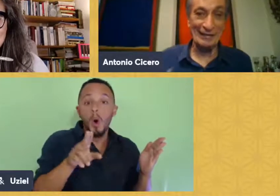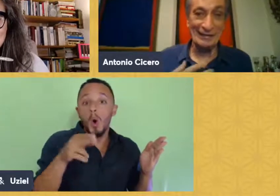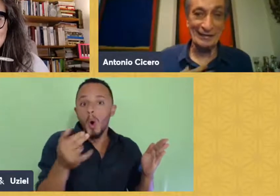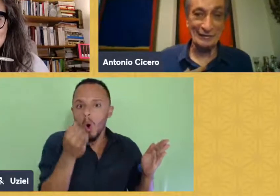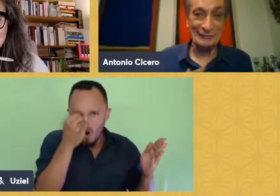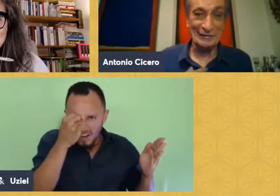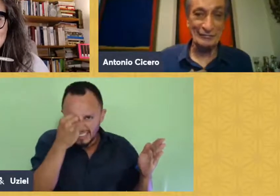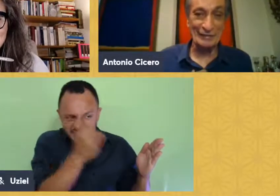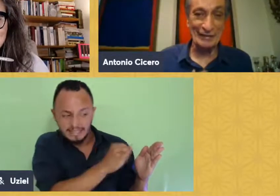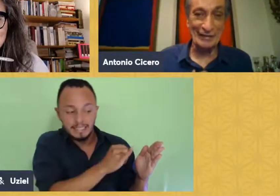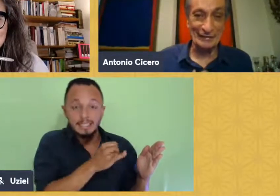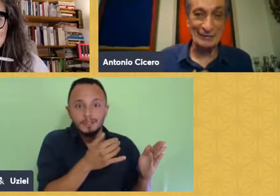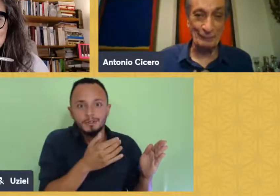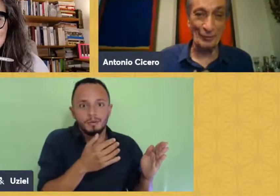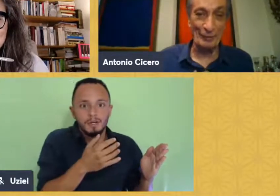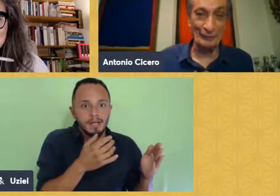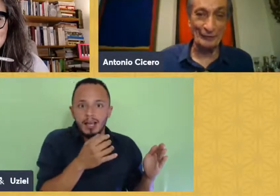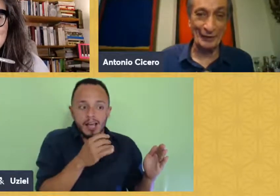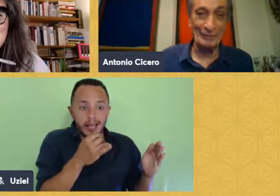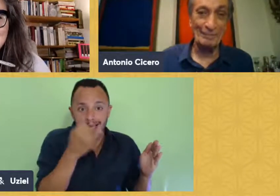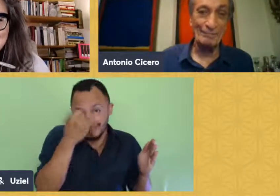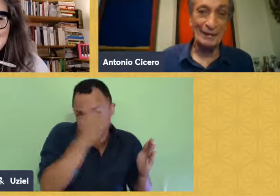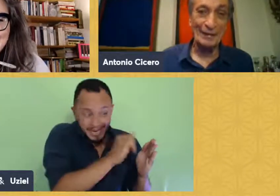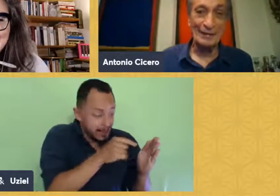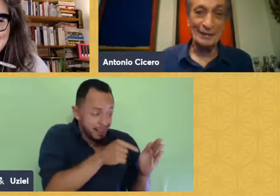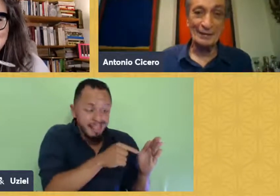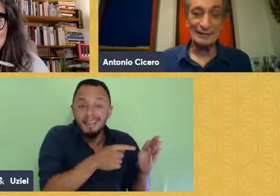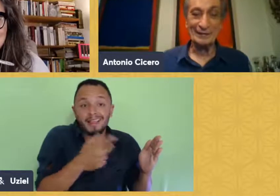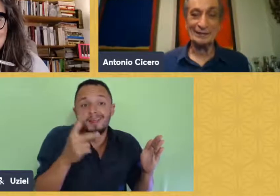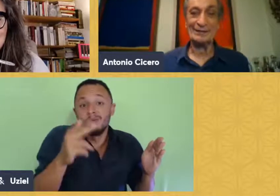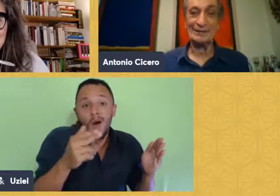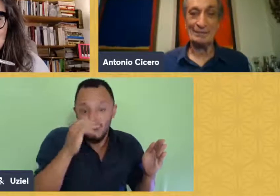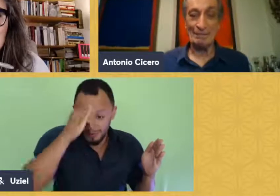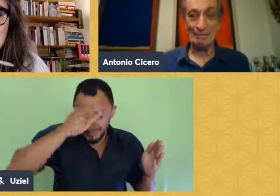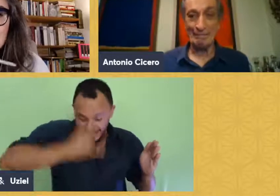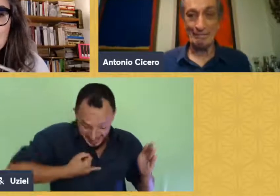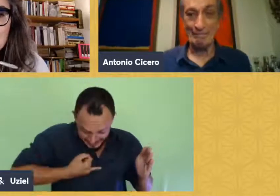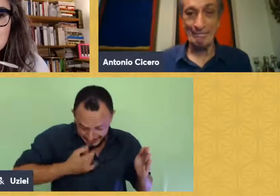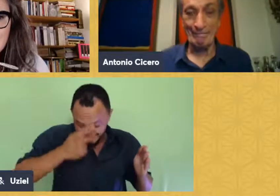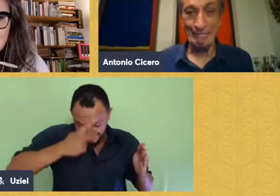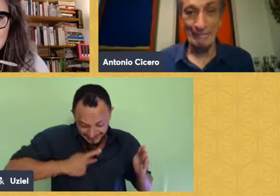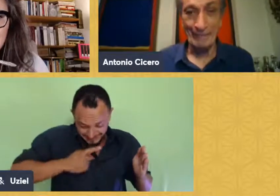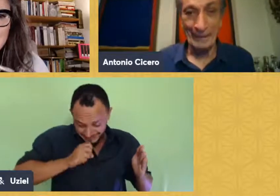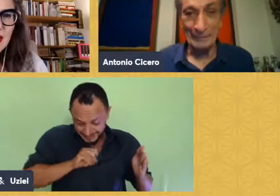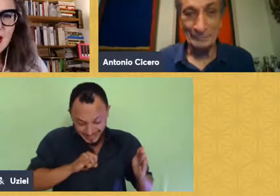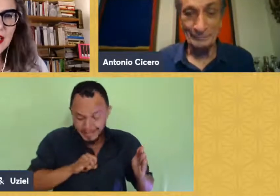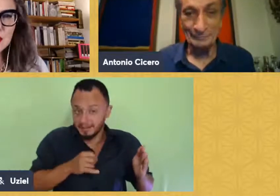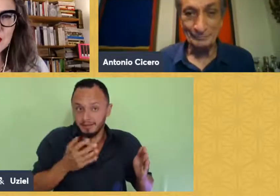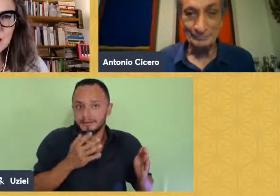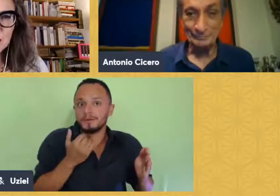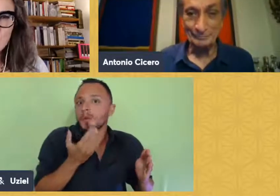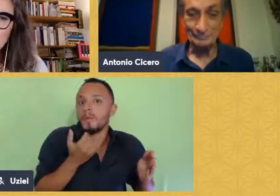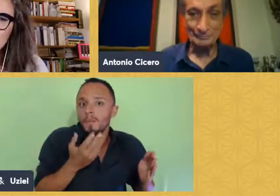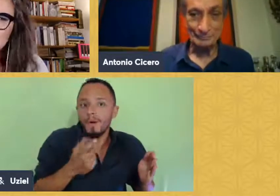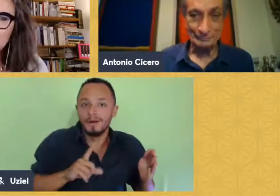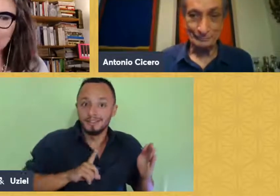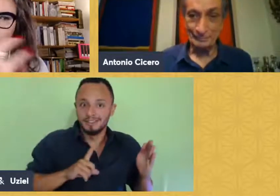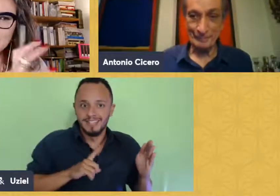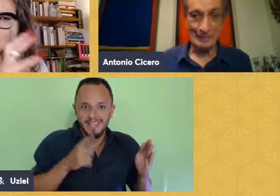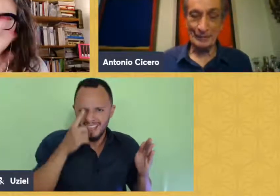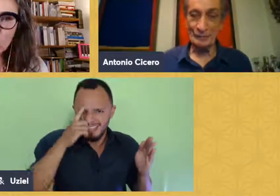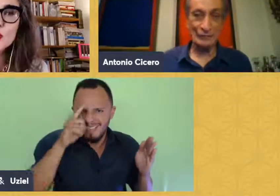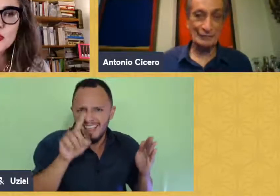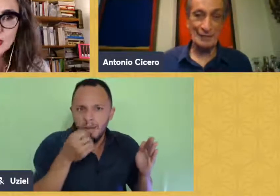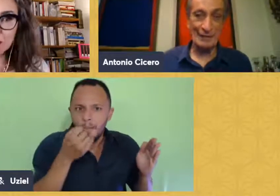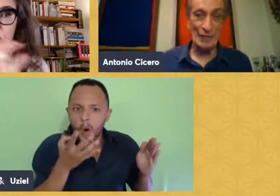ele, e isso significa trair a si próprio, né? Não é que não deu certo, não é que a ideia não estava boa, é que ele